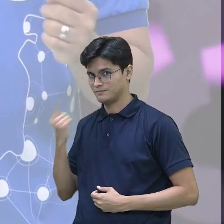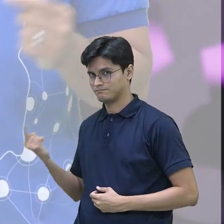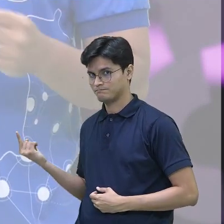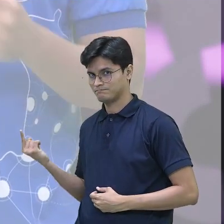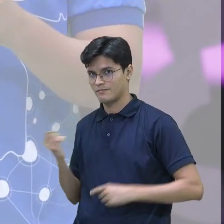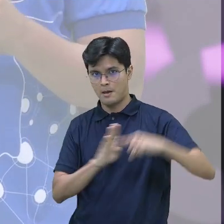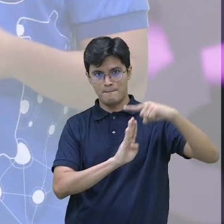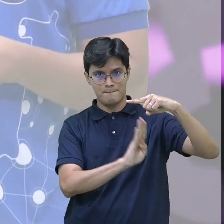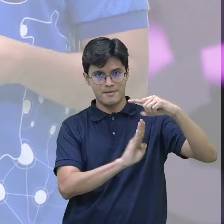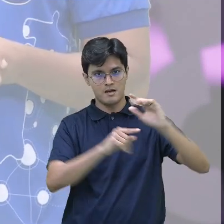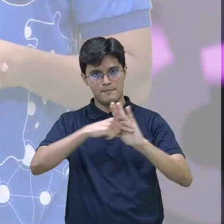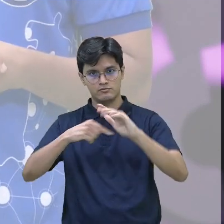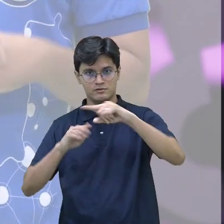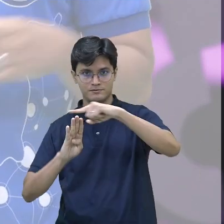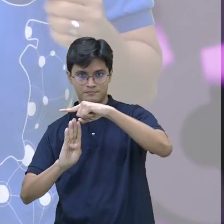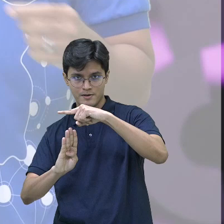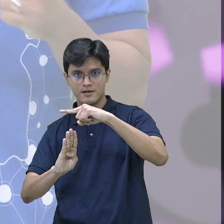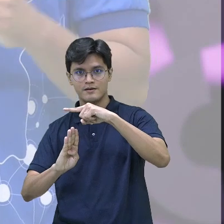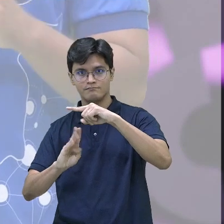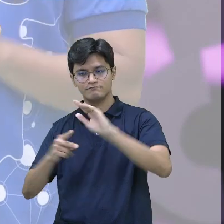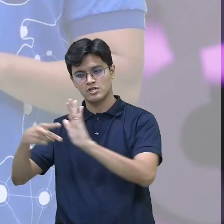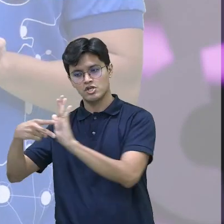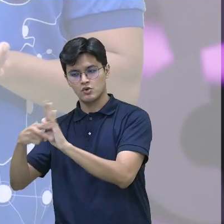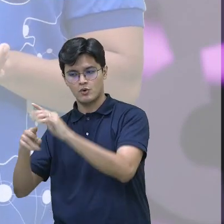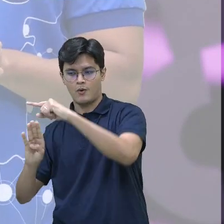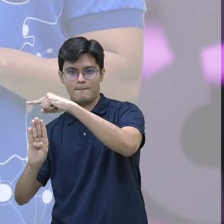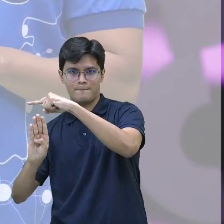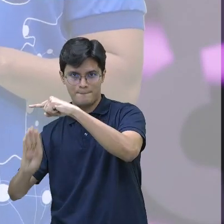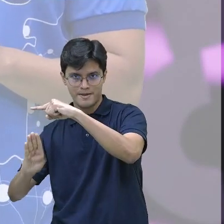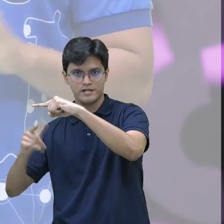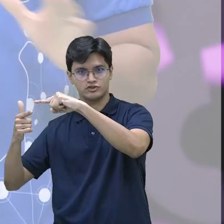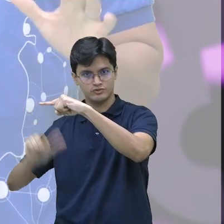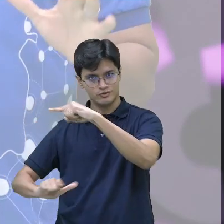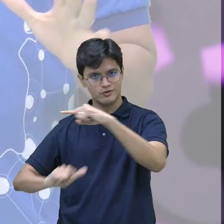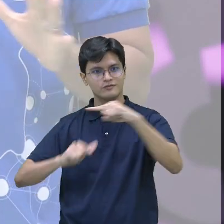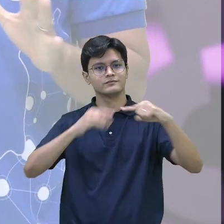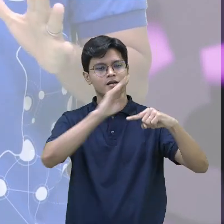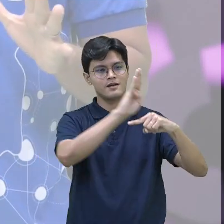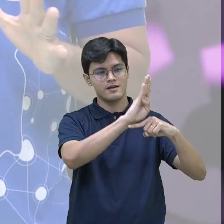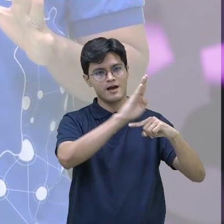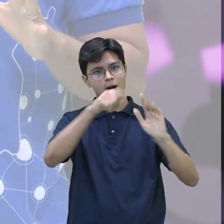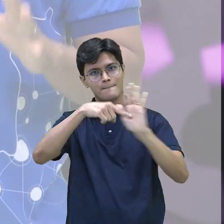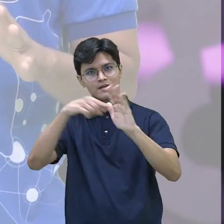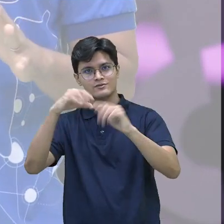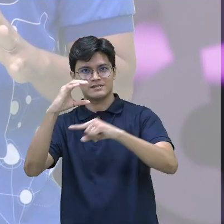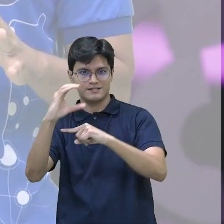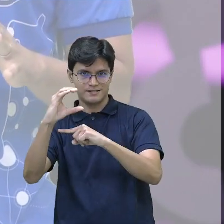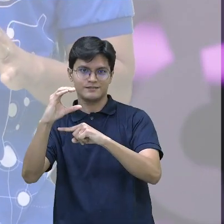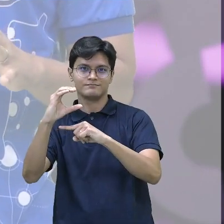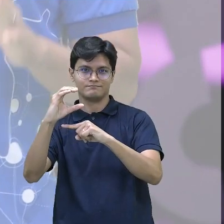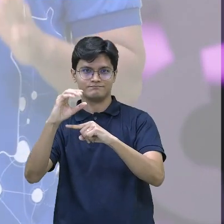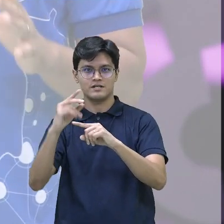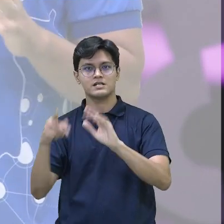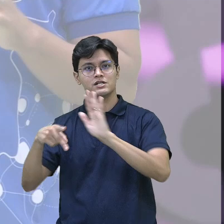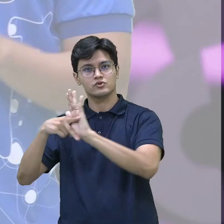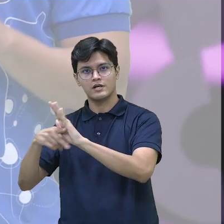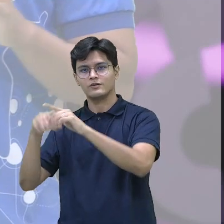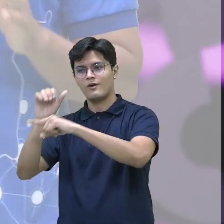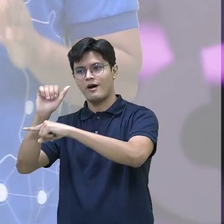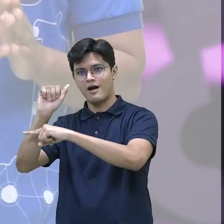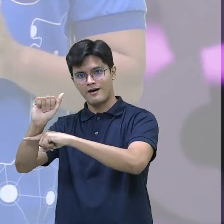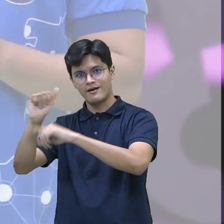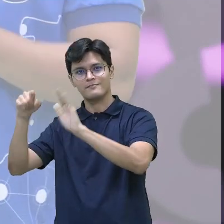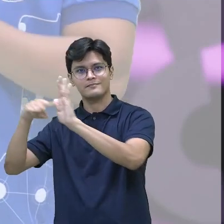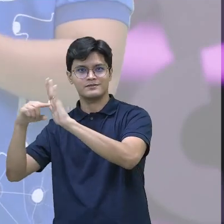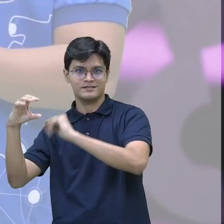e depois eu faço a diferença de A com C, ok? Então, sempre vai ser essa regrinha. Toda vez